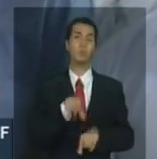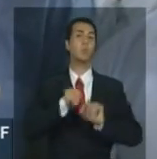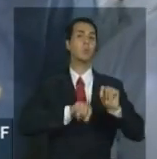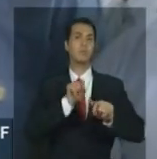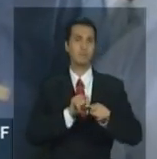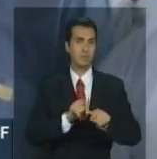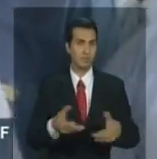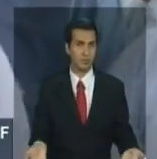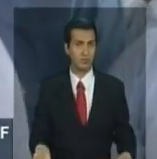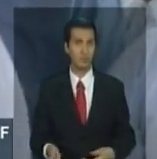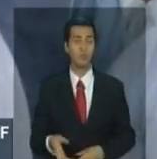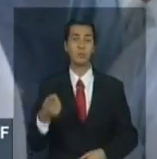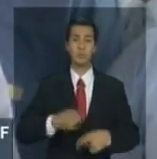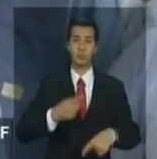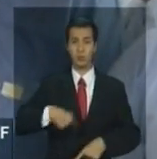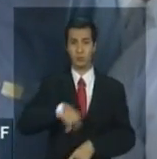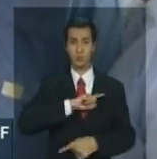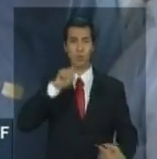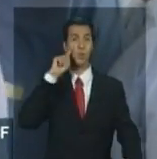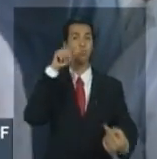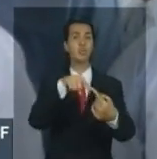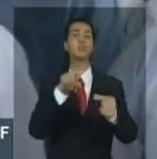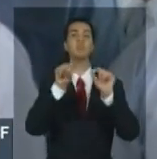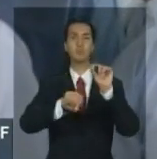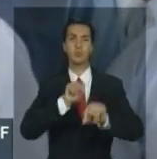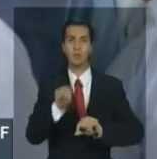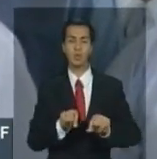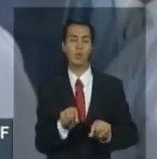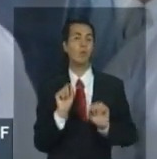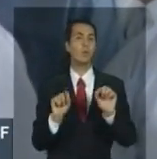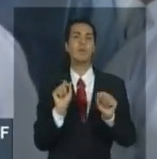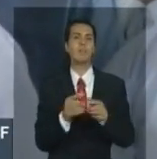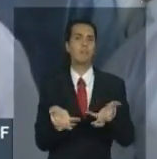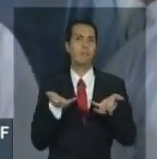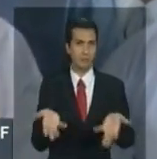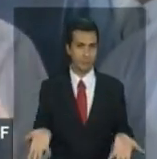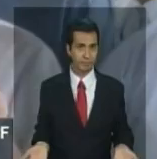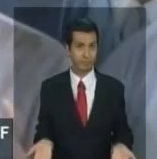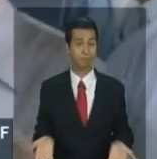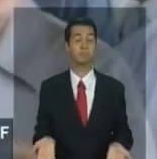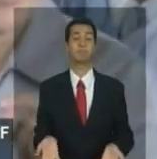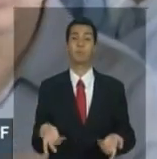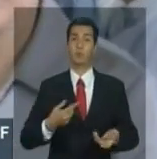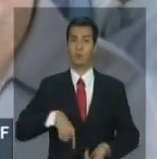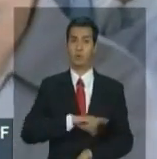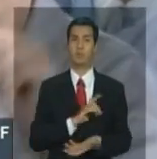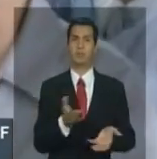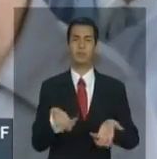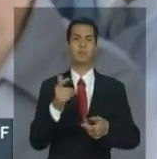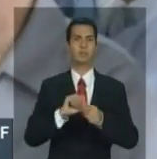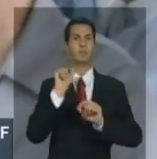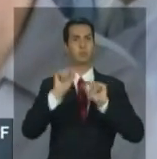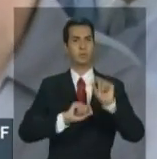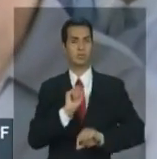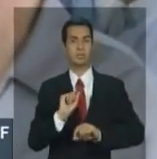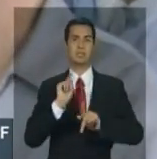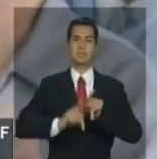que tem, porque nós temos um objetivo. O que é que nós queremos com essa visita? Sabe o que é? É fazer que o trem saia